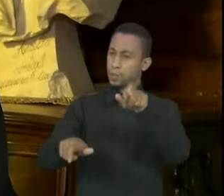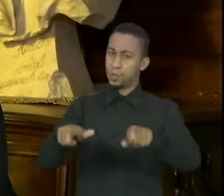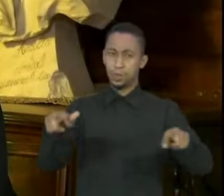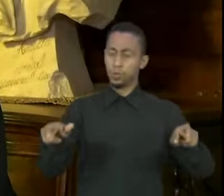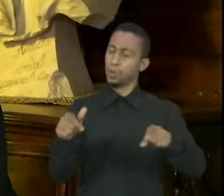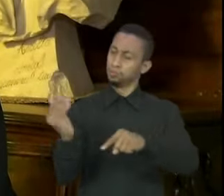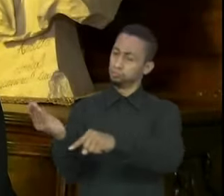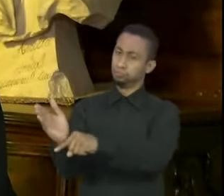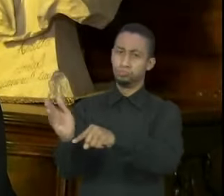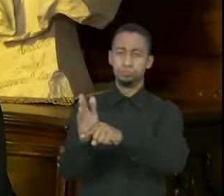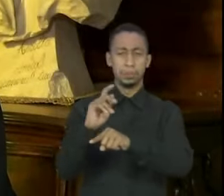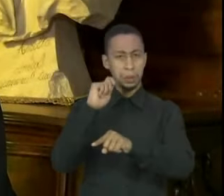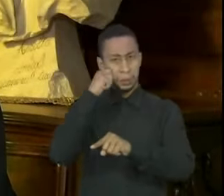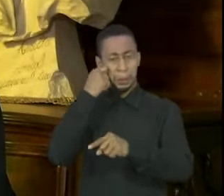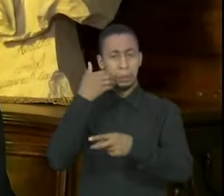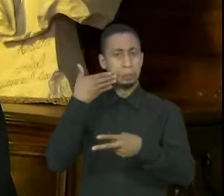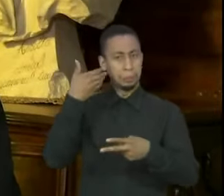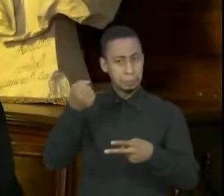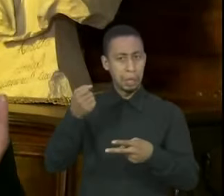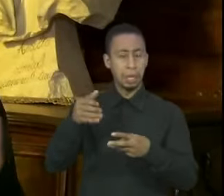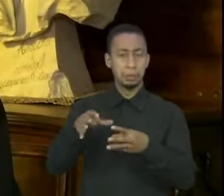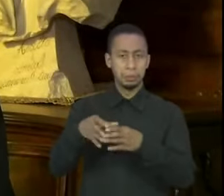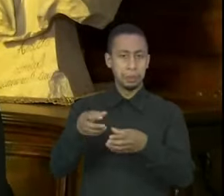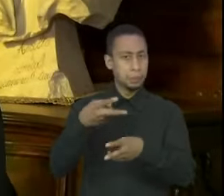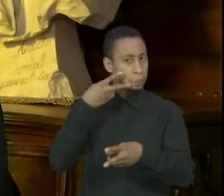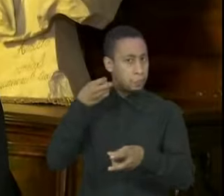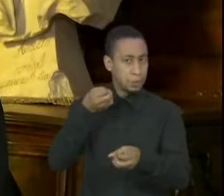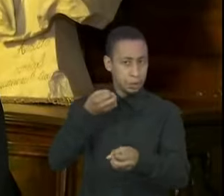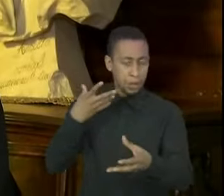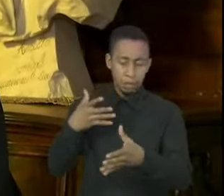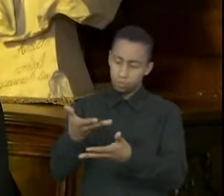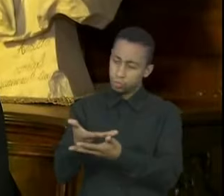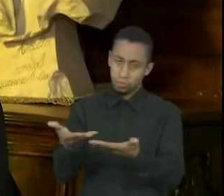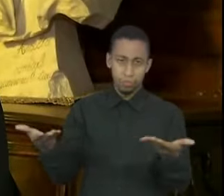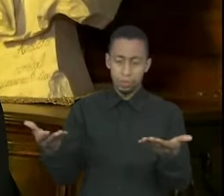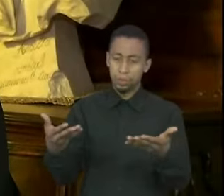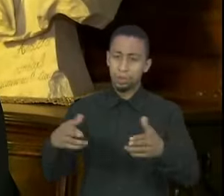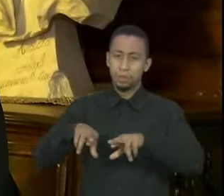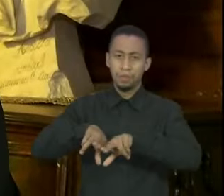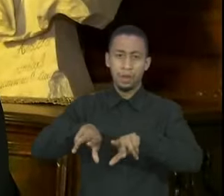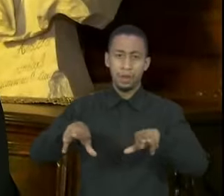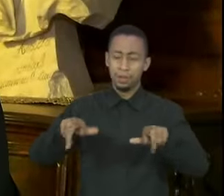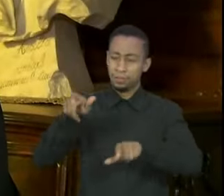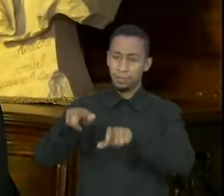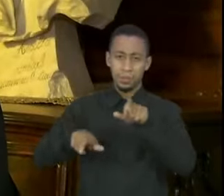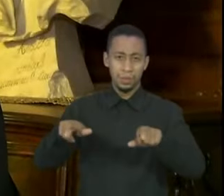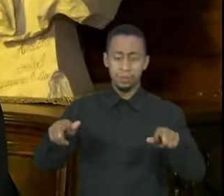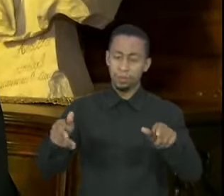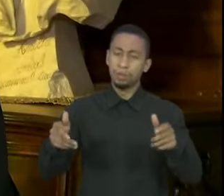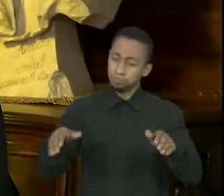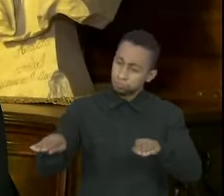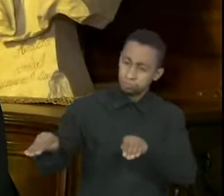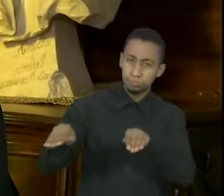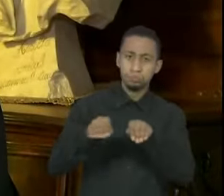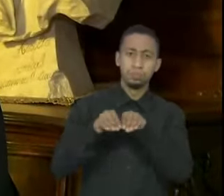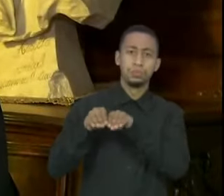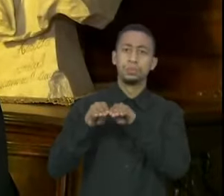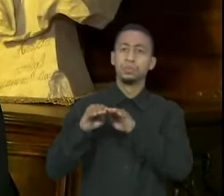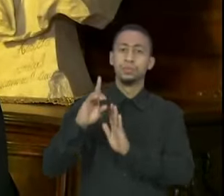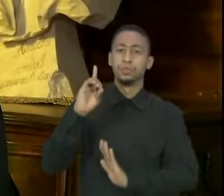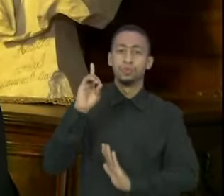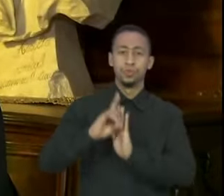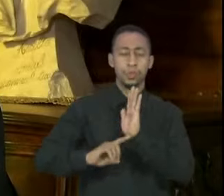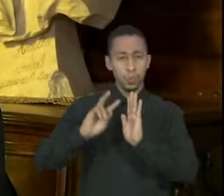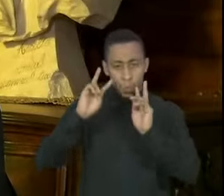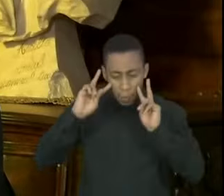do negro do branco do índio do enfim de todos toda a pessoa têm a mesma dignidade humana e